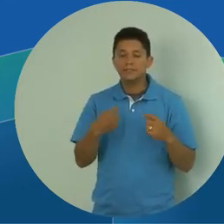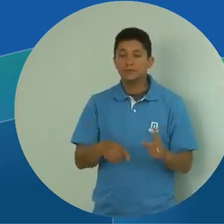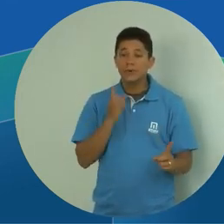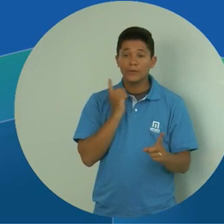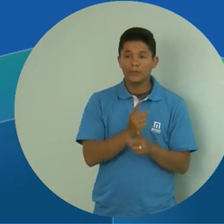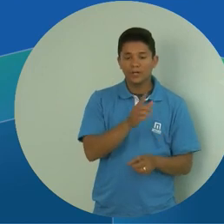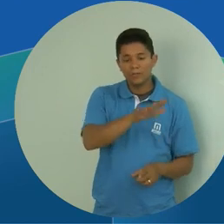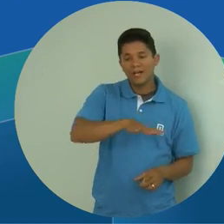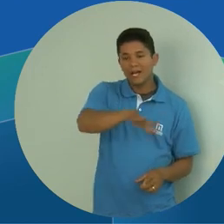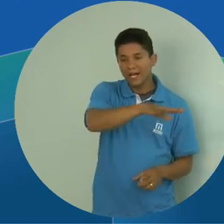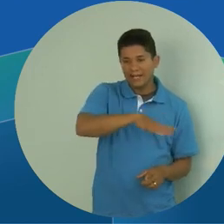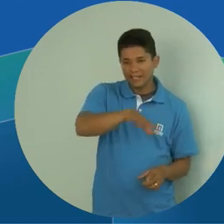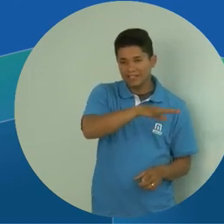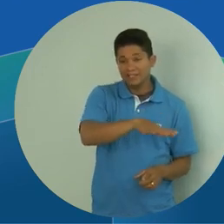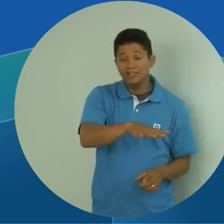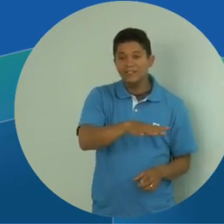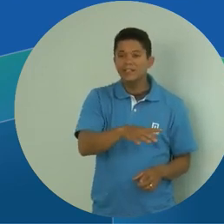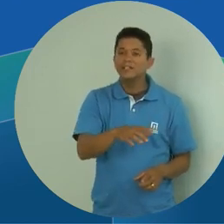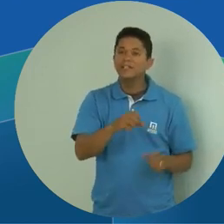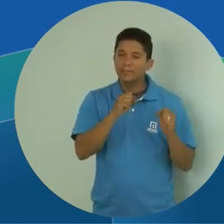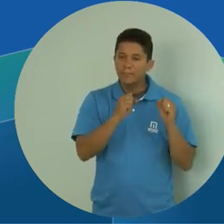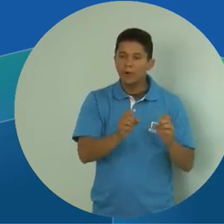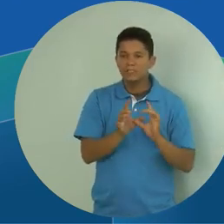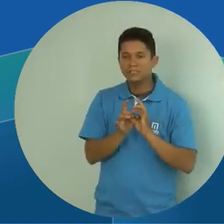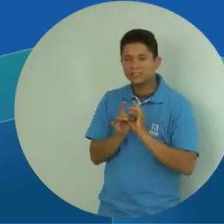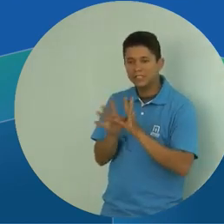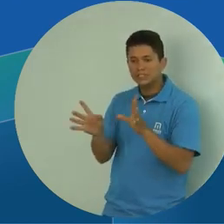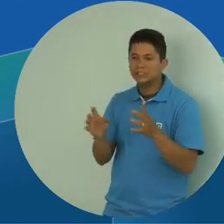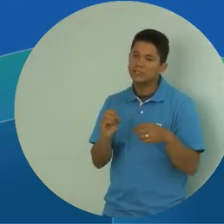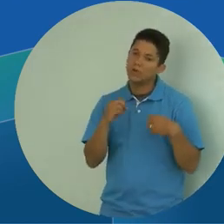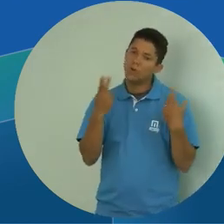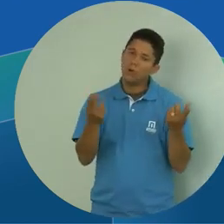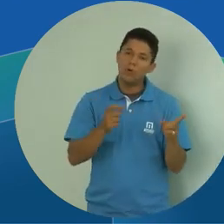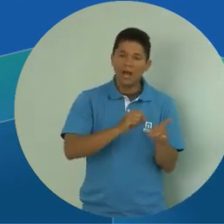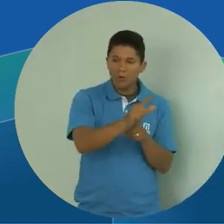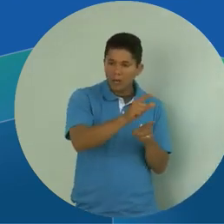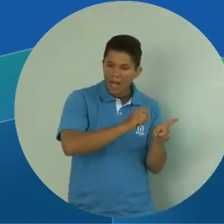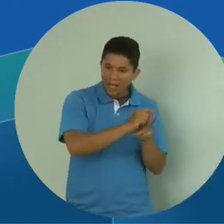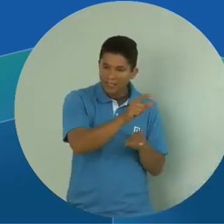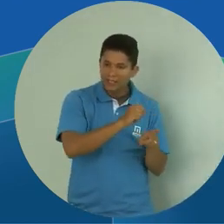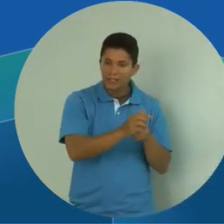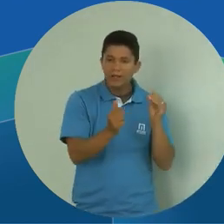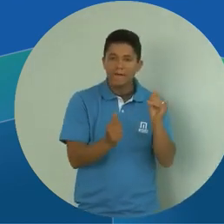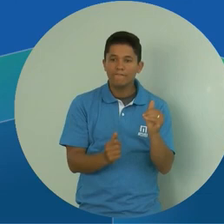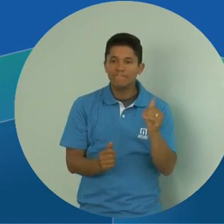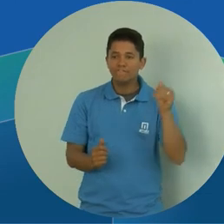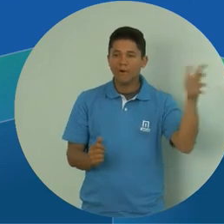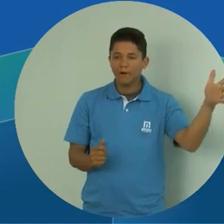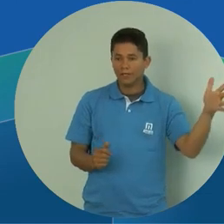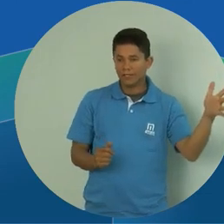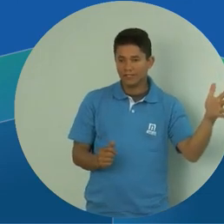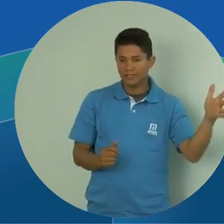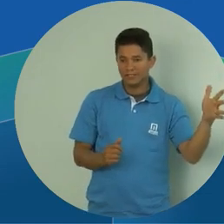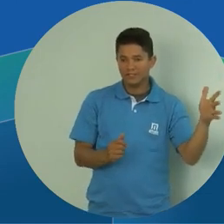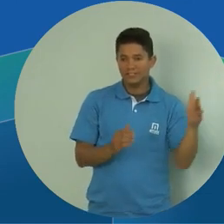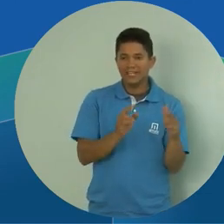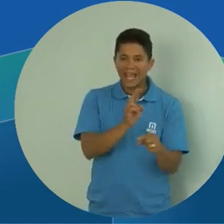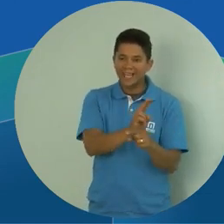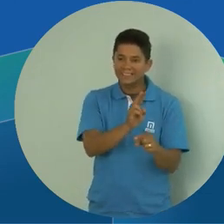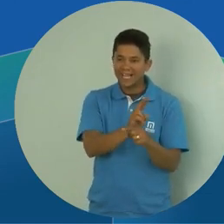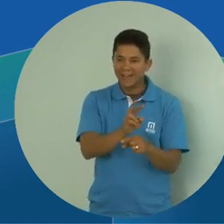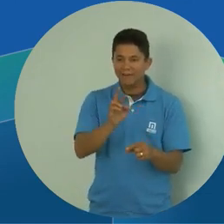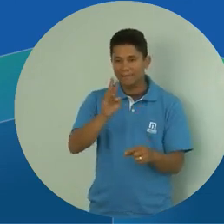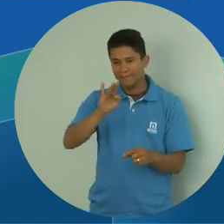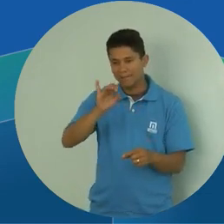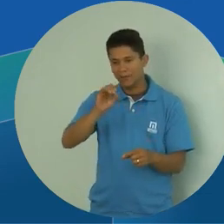área que pudesse ser cedida ou alugada e que estivesse fora da reserva da biosfera, mas que não fosse tão longe também, senão era melhor pegar do